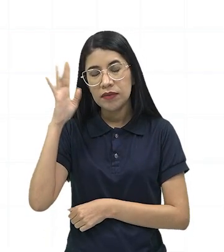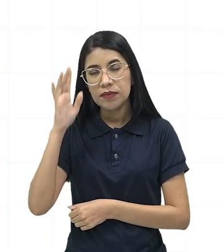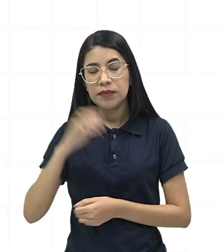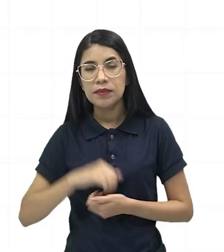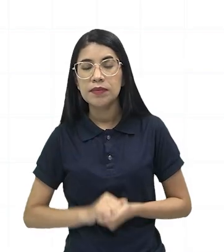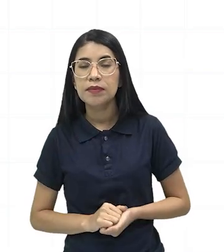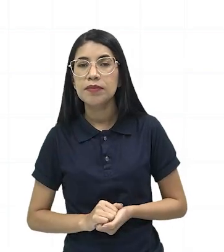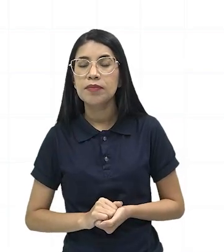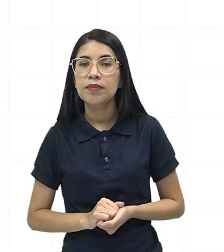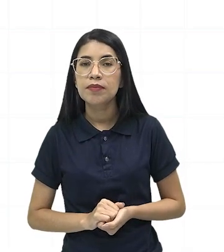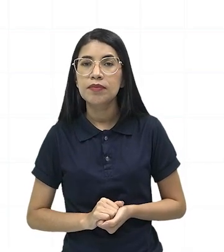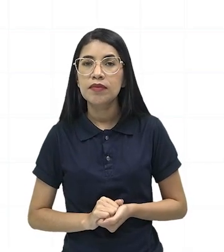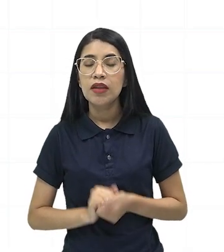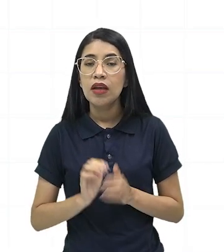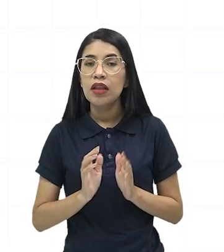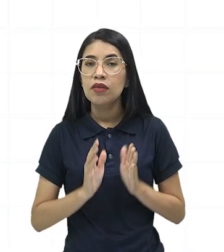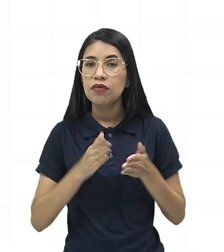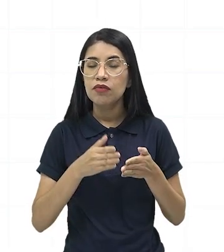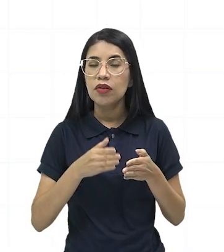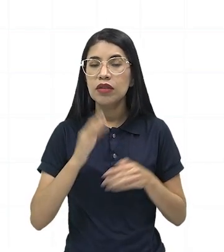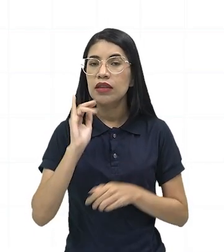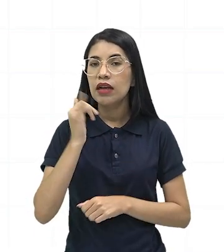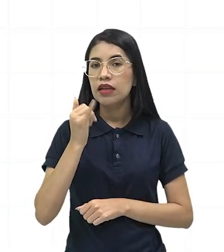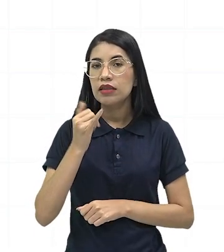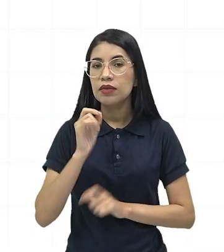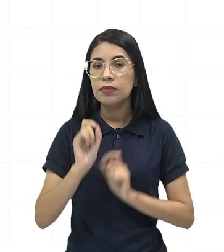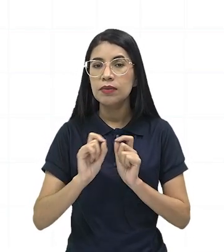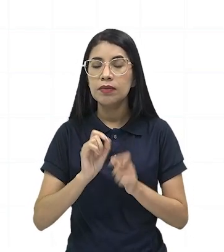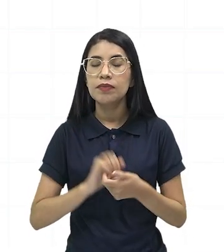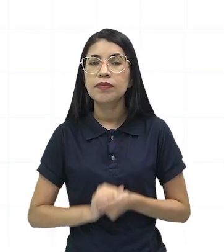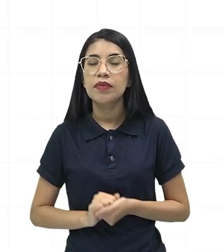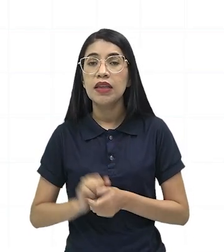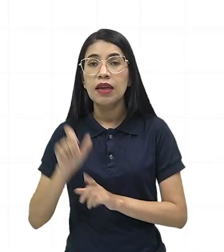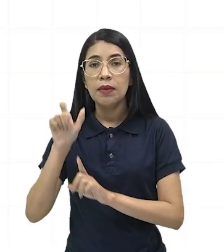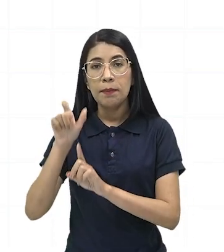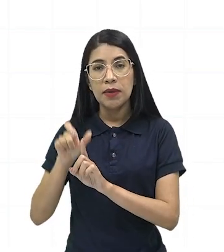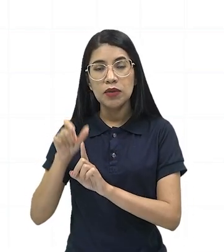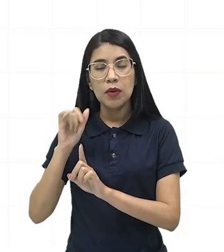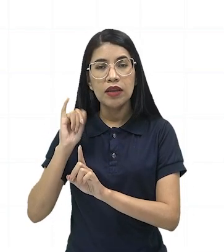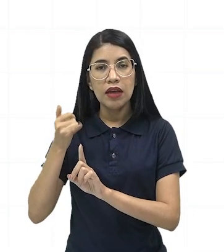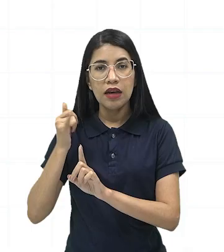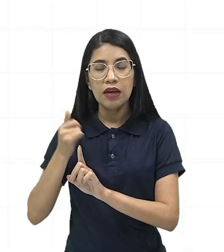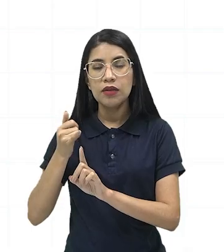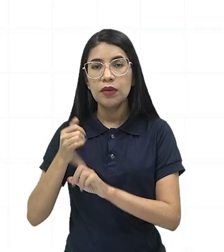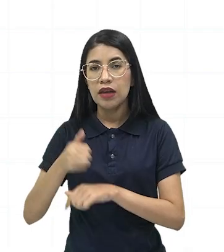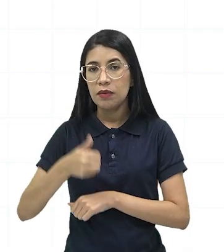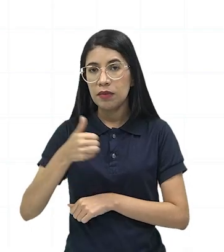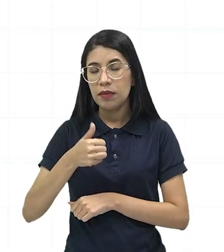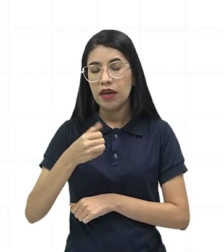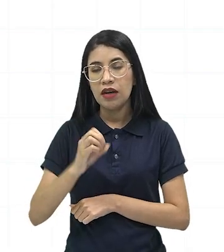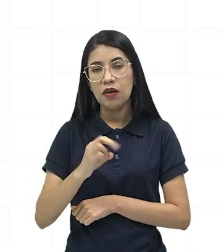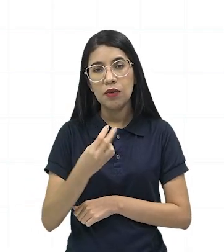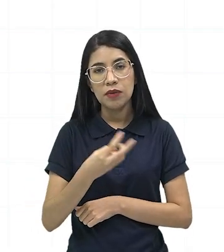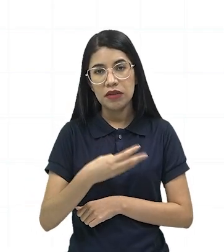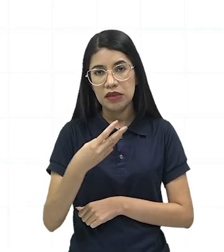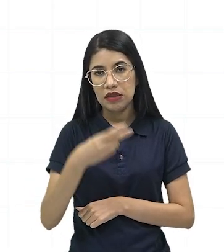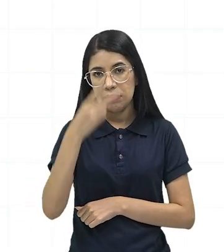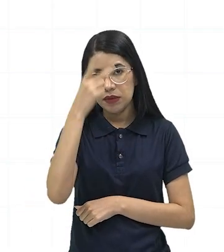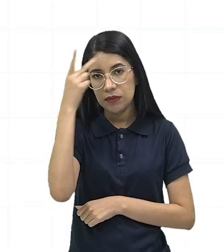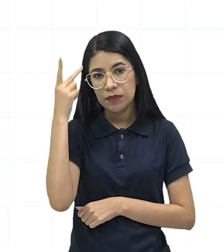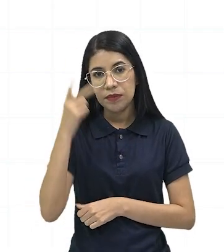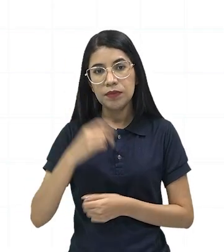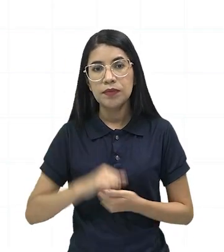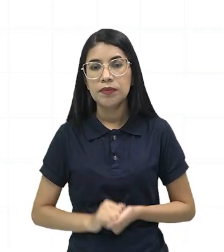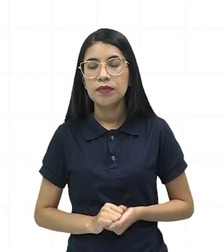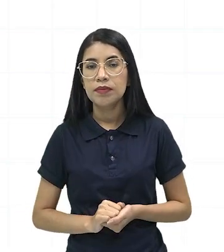No foco narrativo, nós vamos ter aí, o narrador ele vai estar em primeira pessoa ou em terceira pessoa.